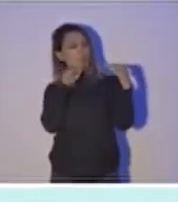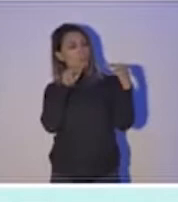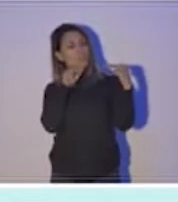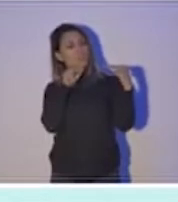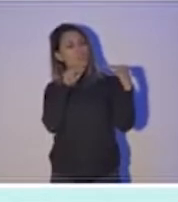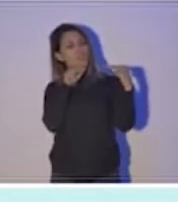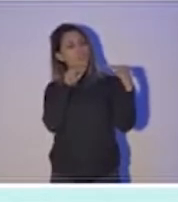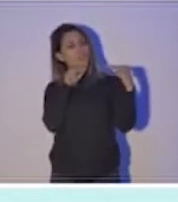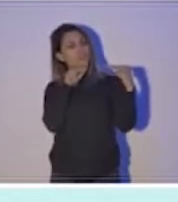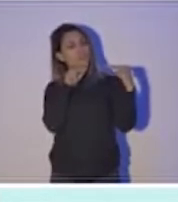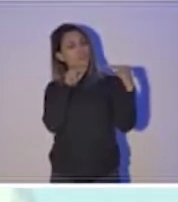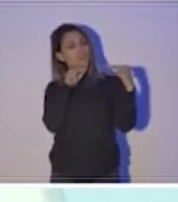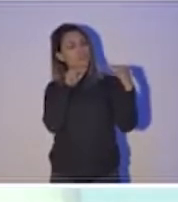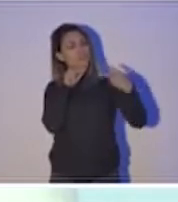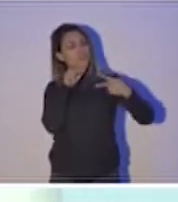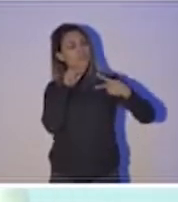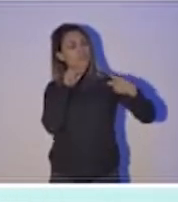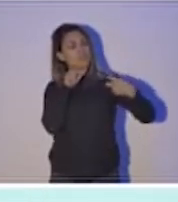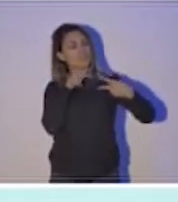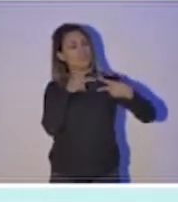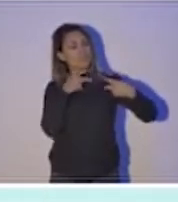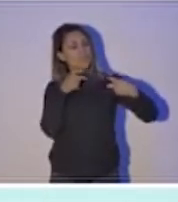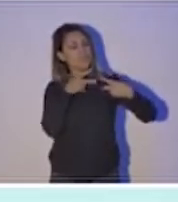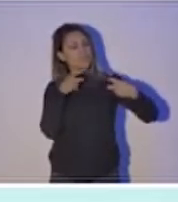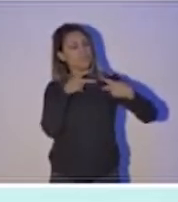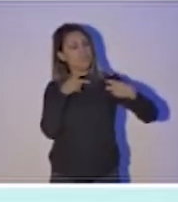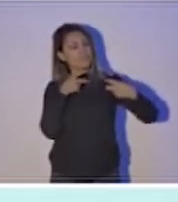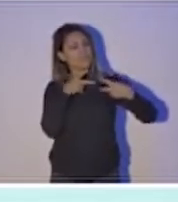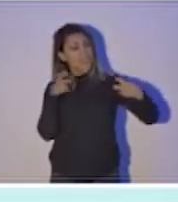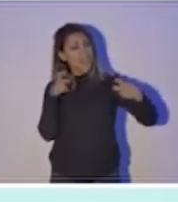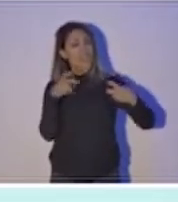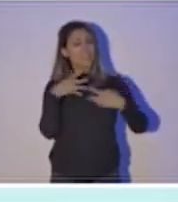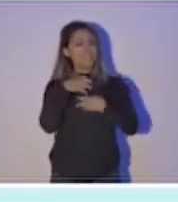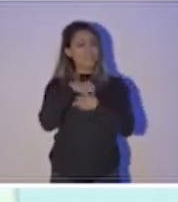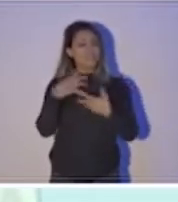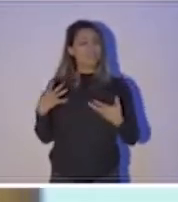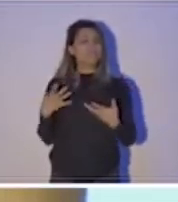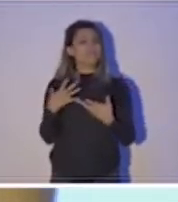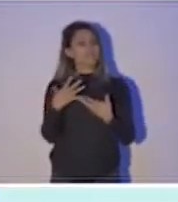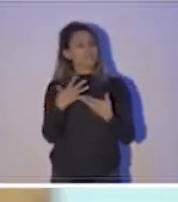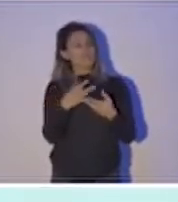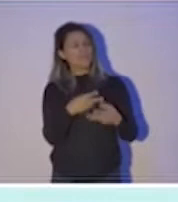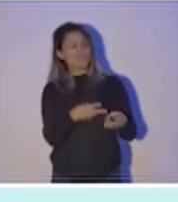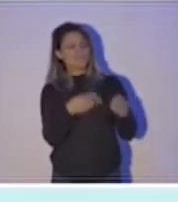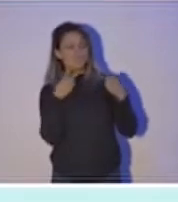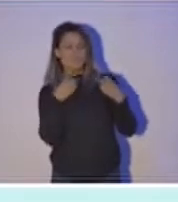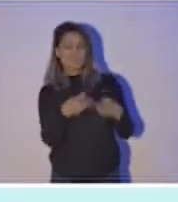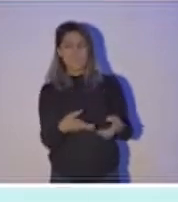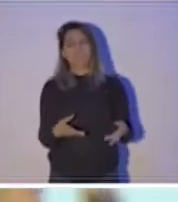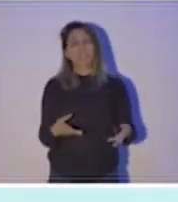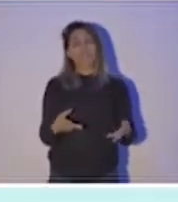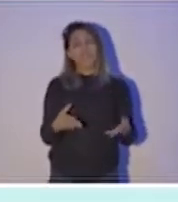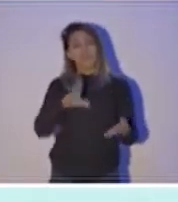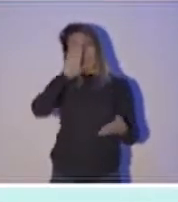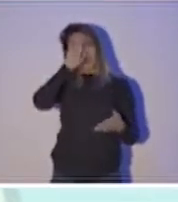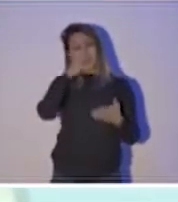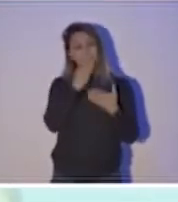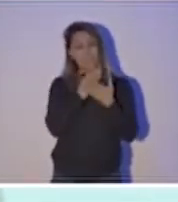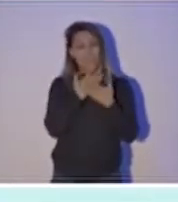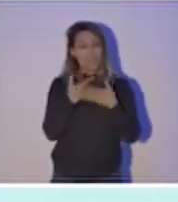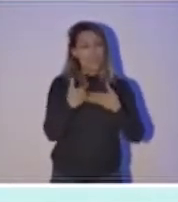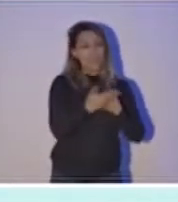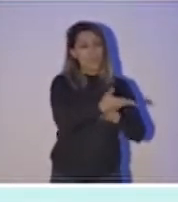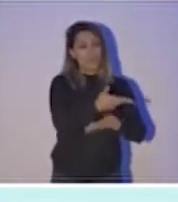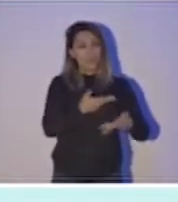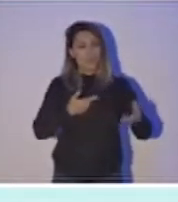gente está sentindo. E é bem isso que a gente quer que ele faça, né? Porque, tipo assim, estabelece uma relação de confiança entre professor e aluno.